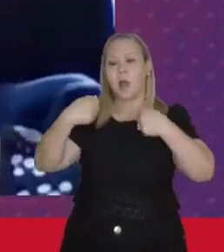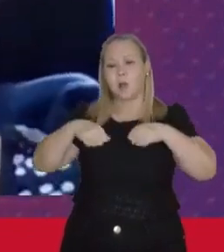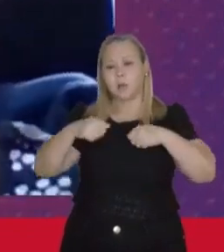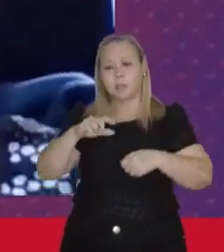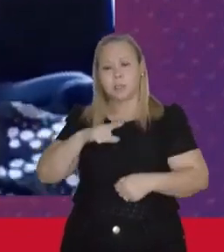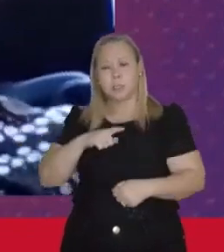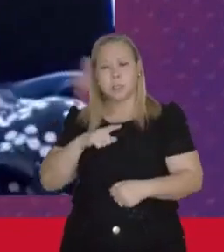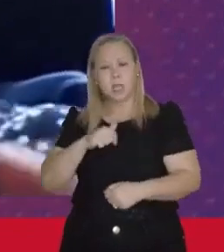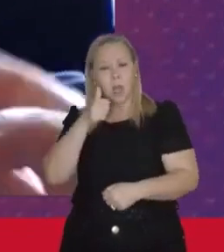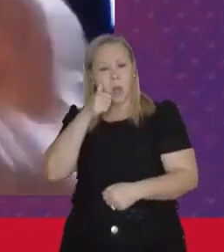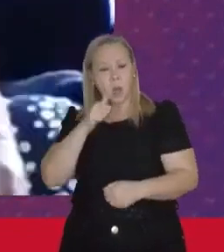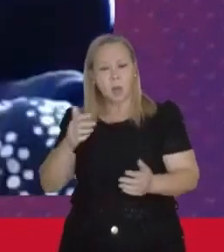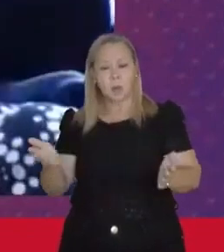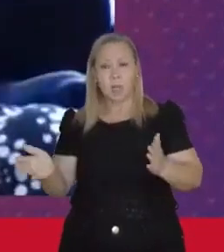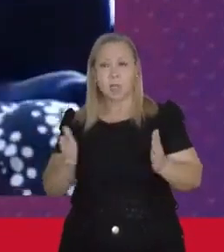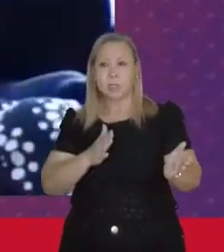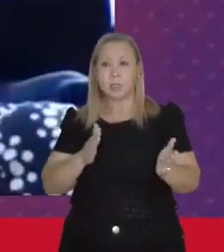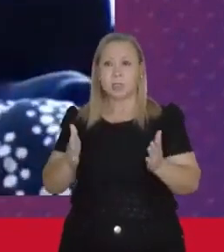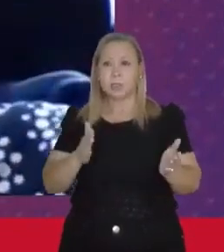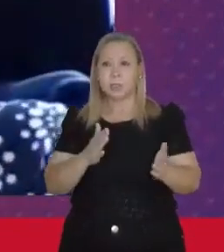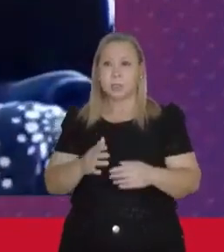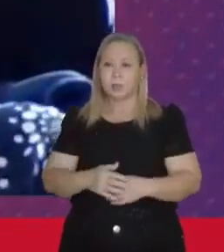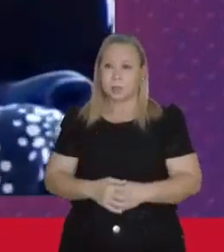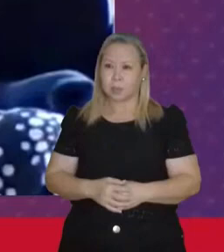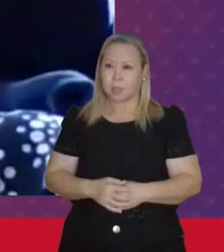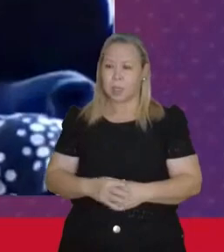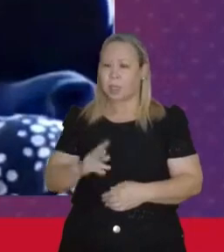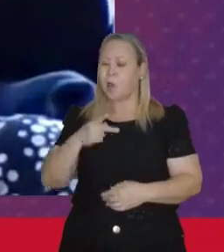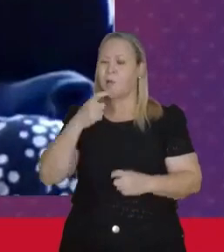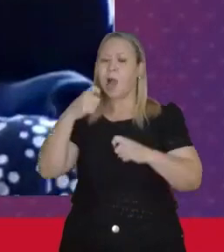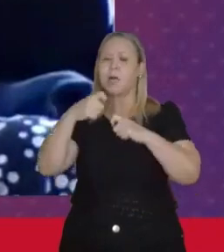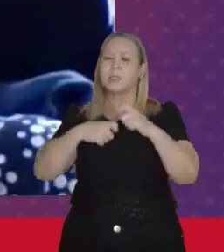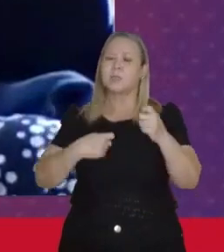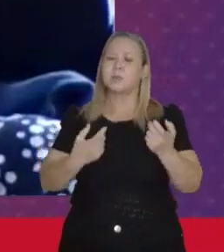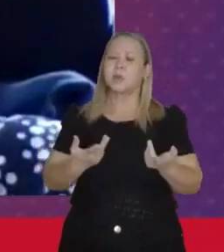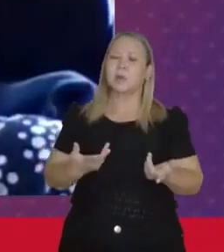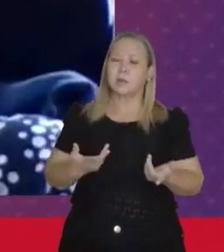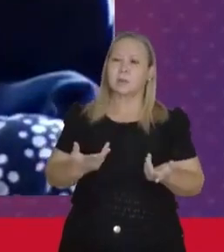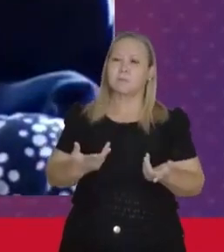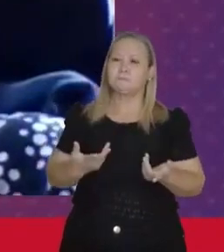nesse período. Mas quando nós falamos em sexualidade,